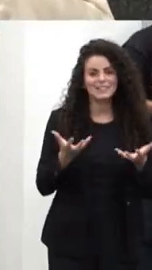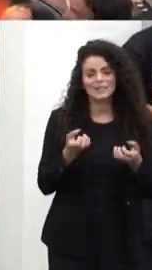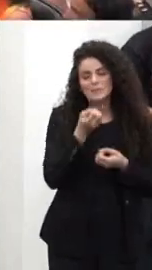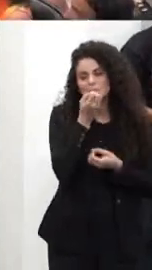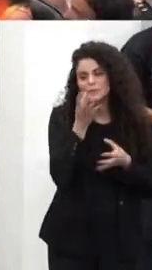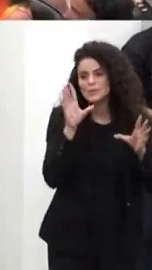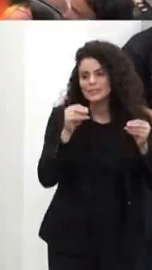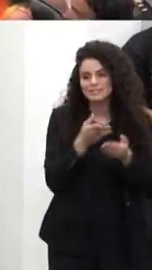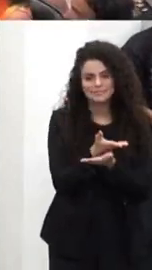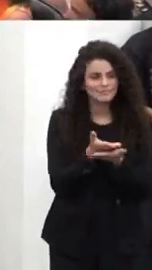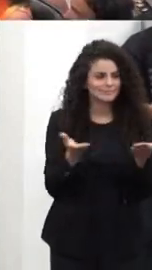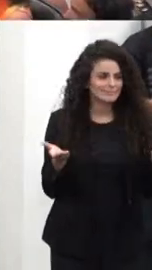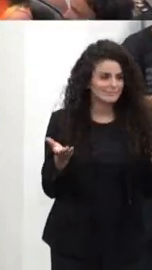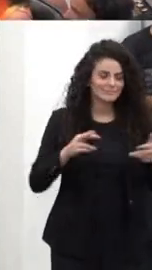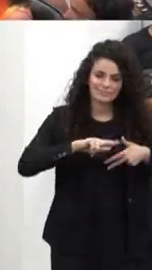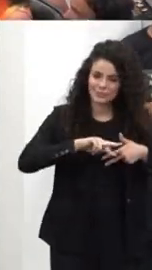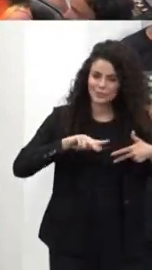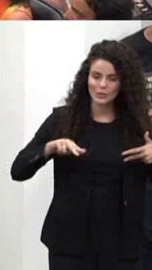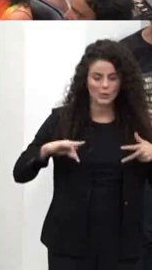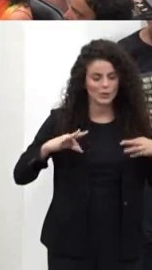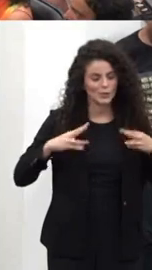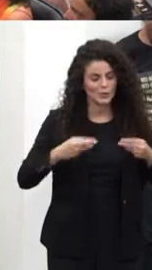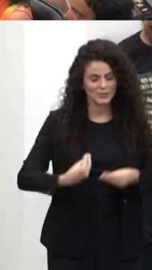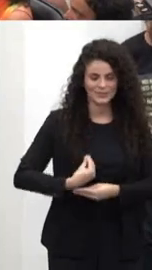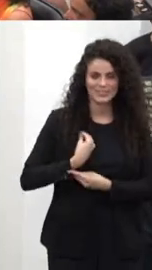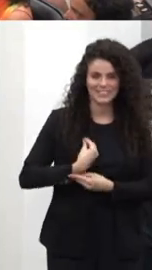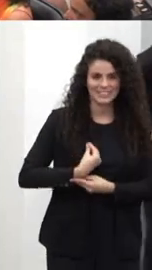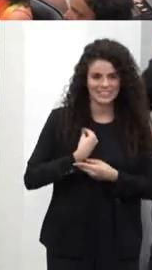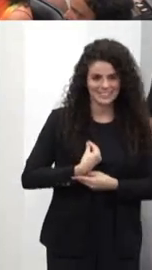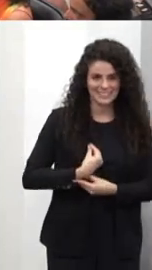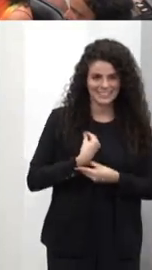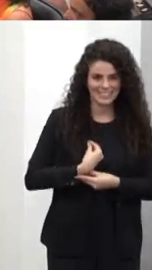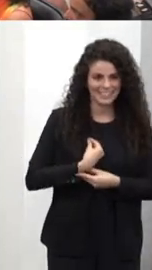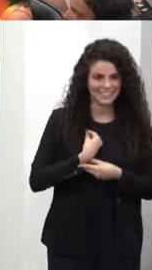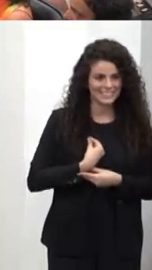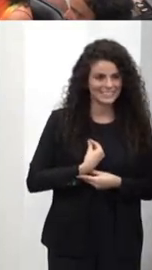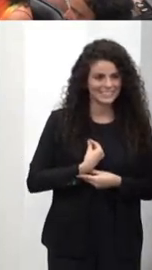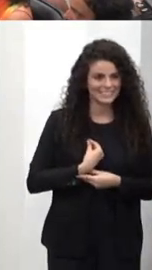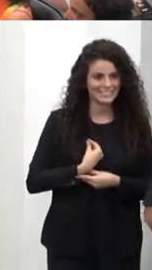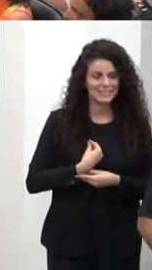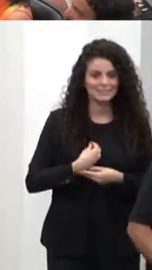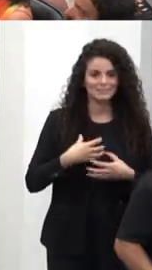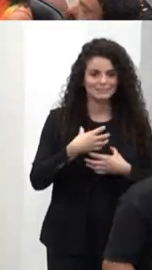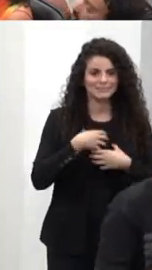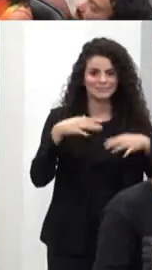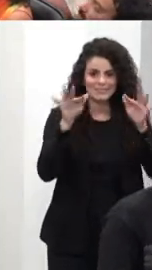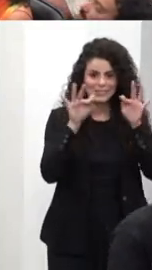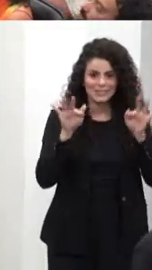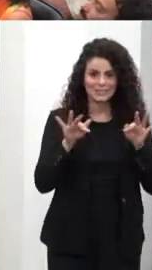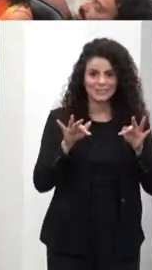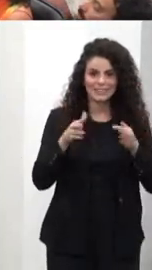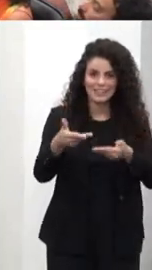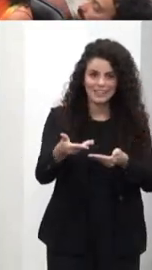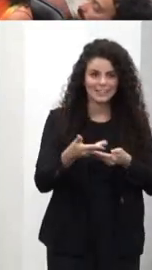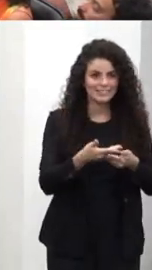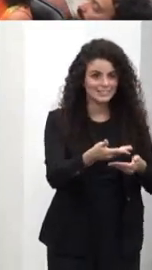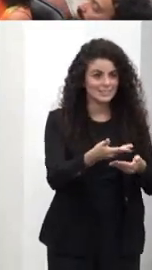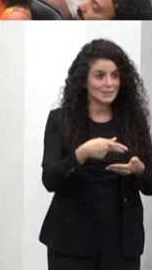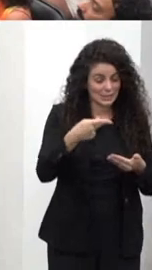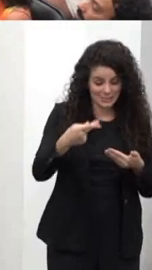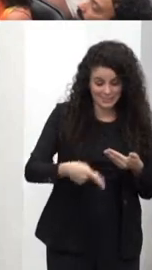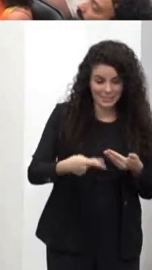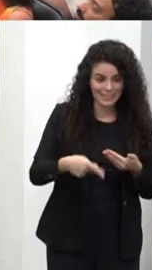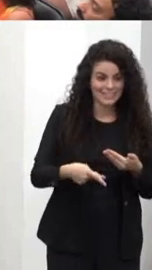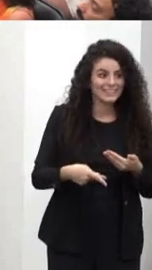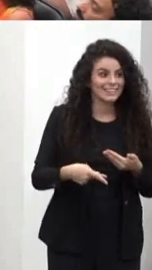a todos todas e todos nessa casa Legislativa uma alegria poder recebê-los recebê-los aqui